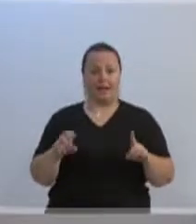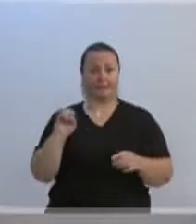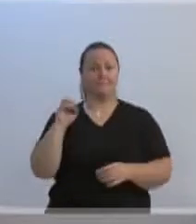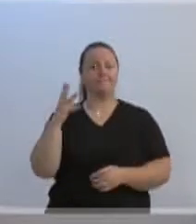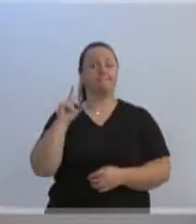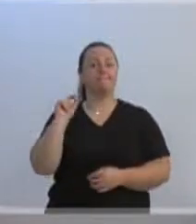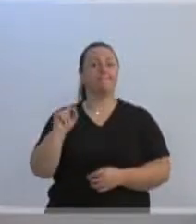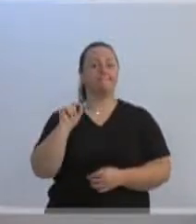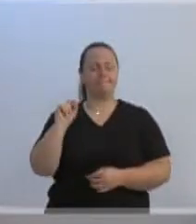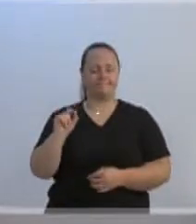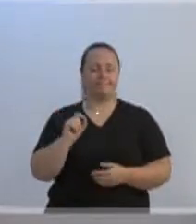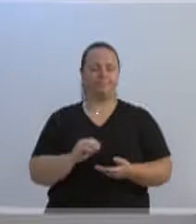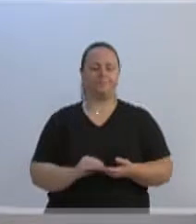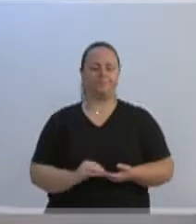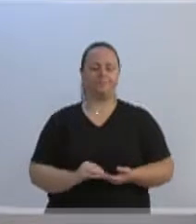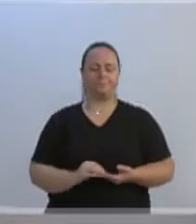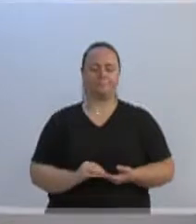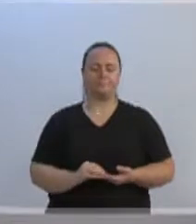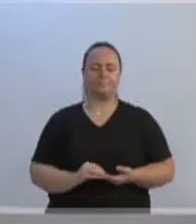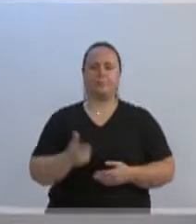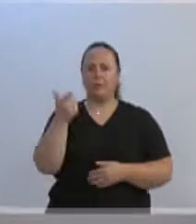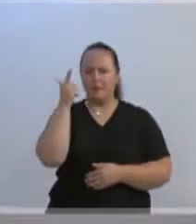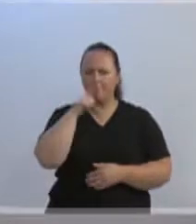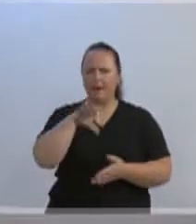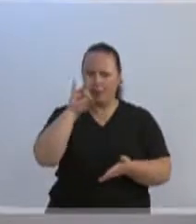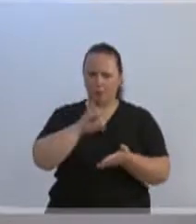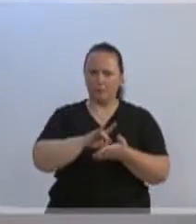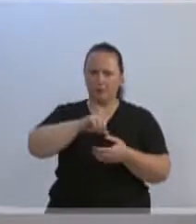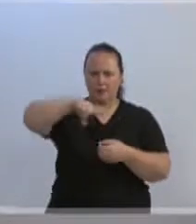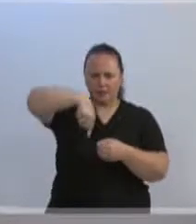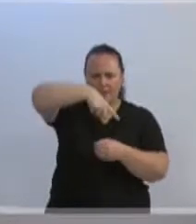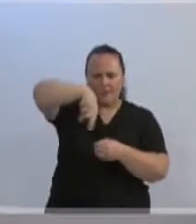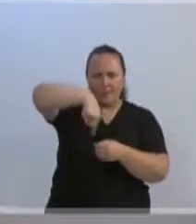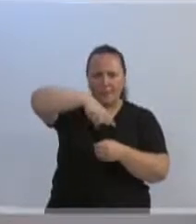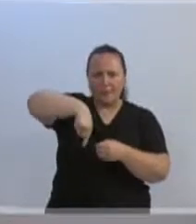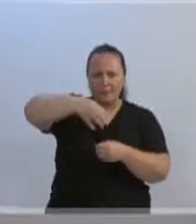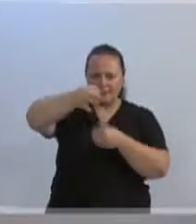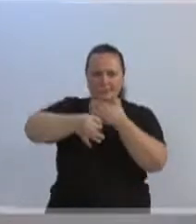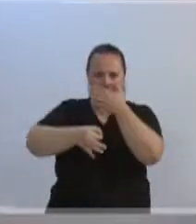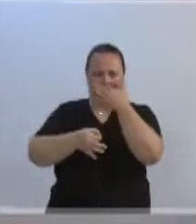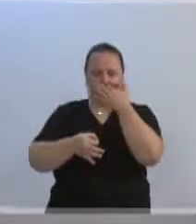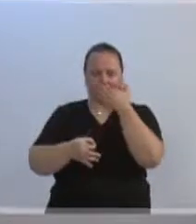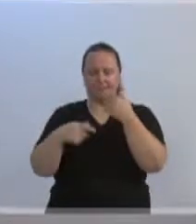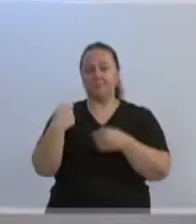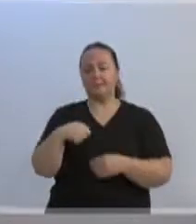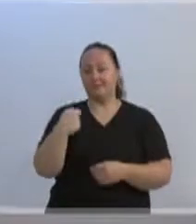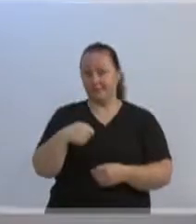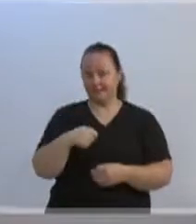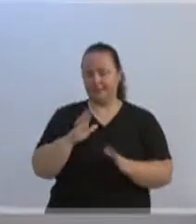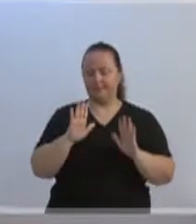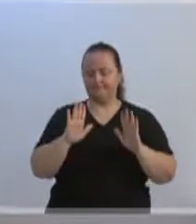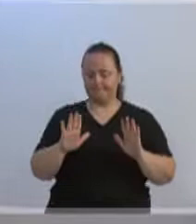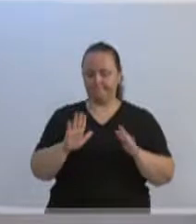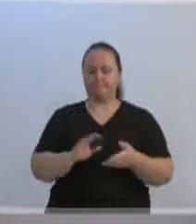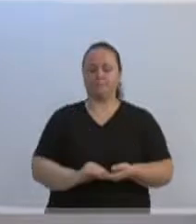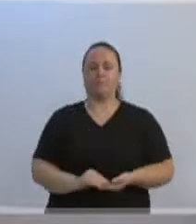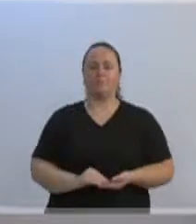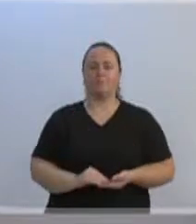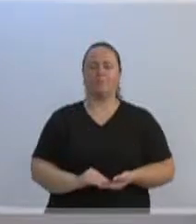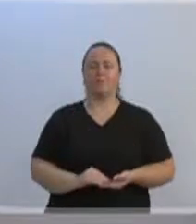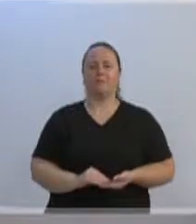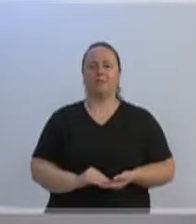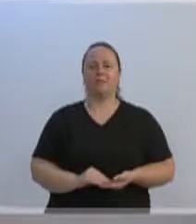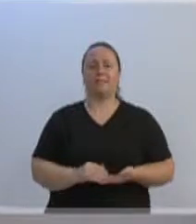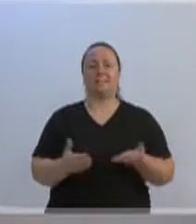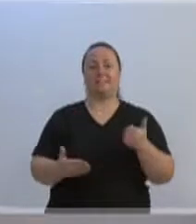que pra que isso seja feito para que essa rótula seja feita implica em desapropriação de